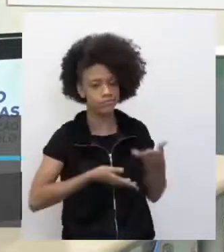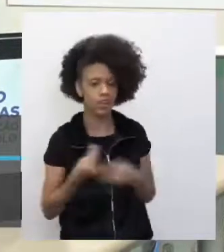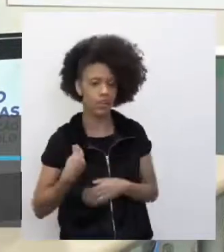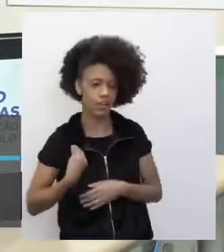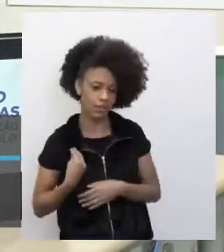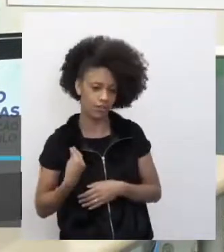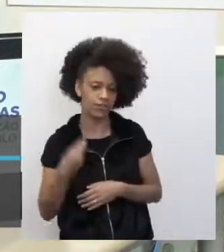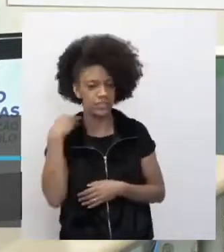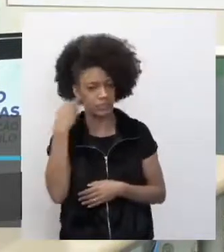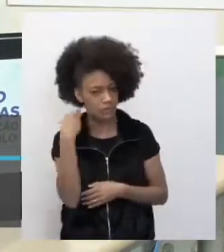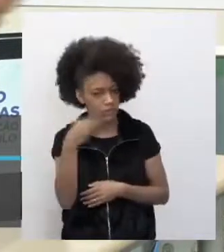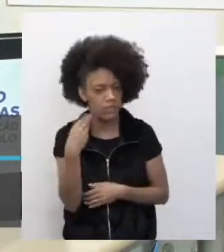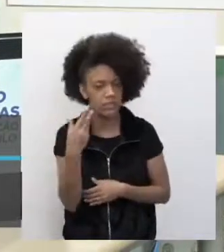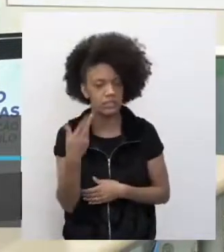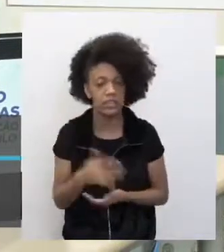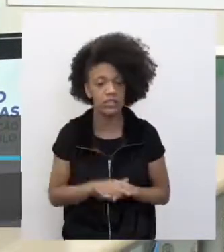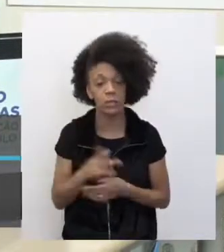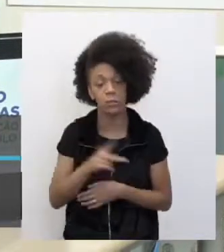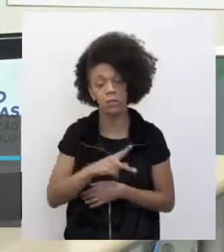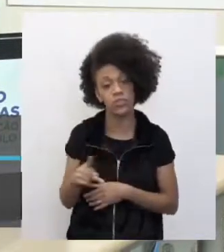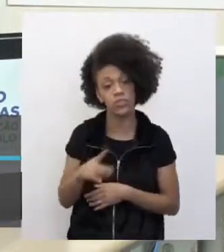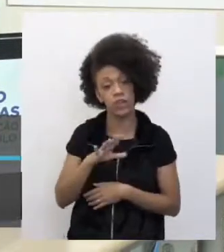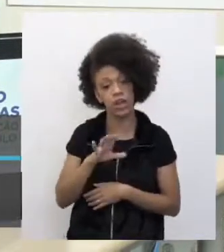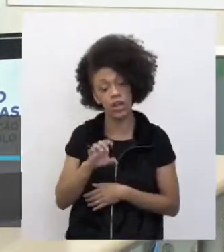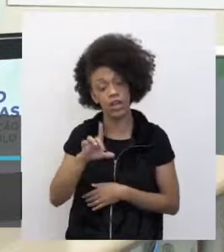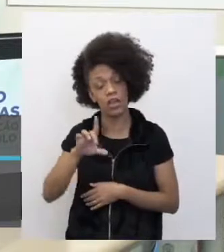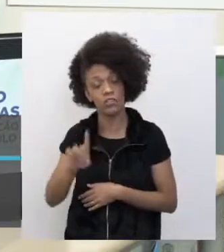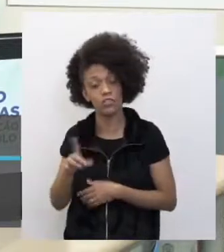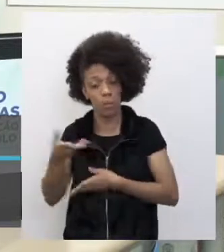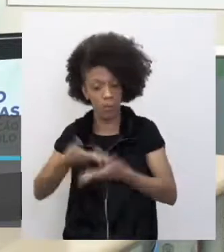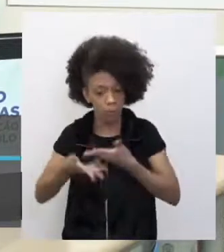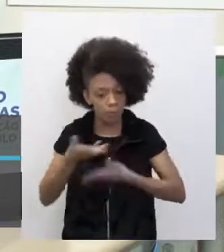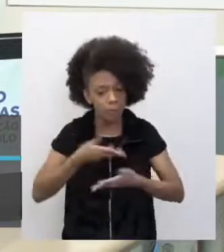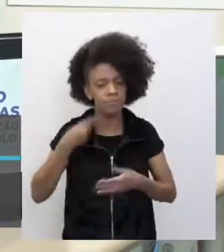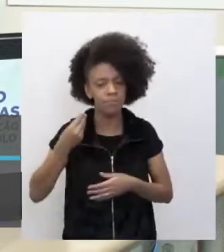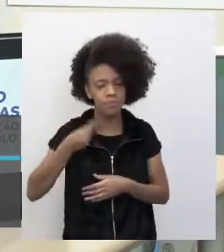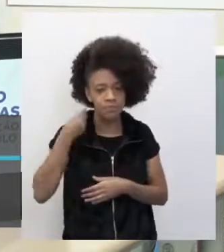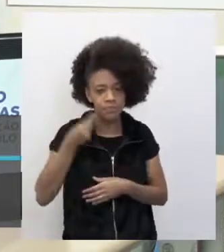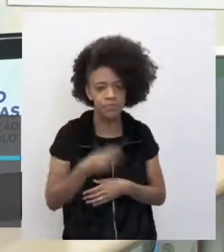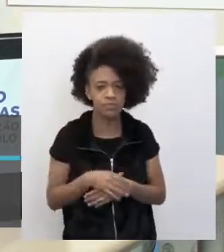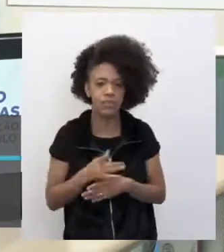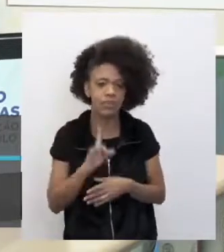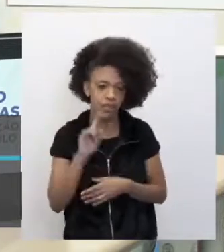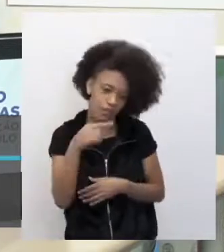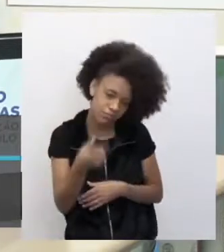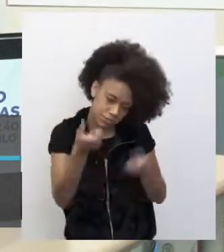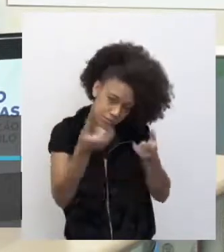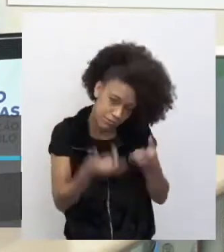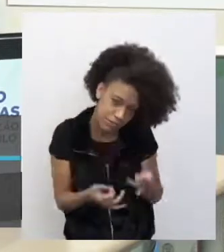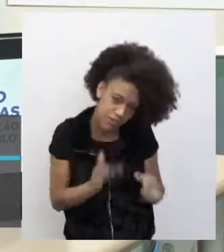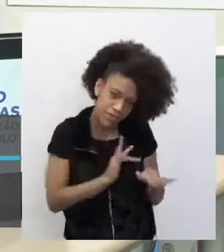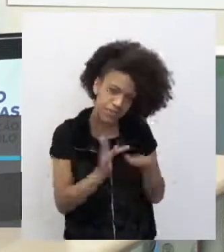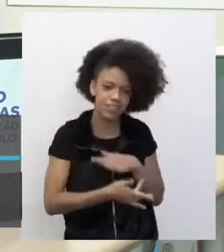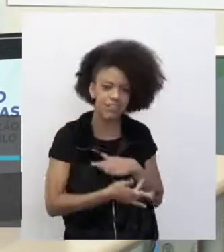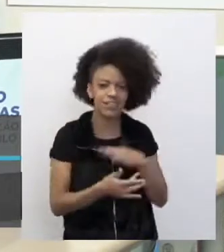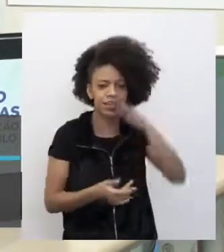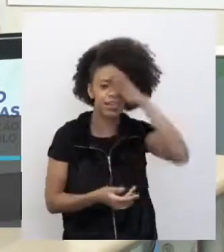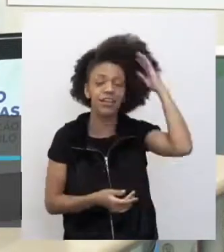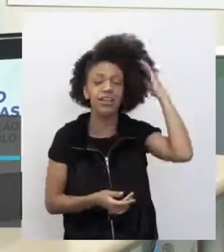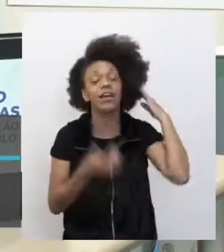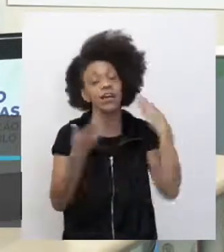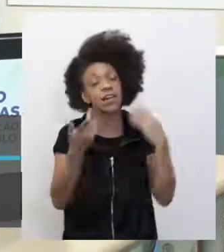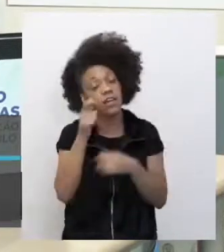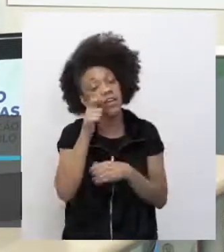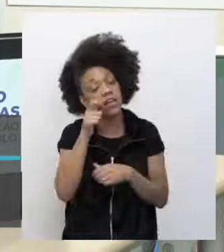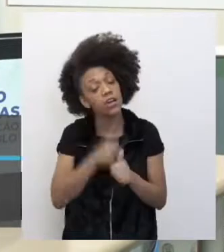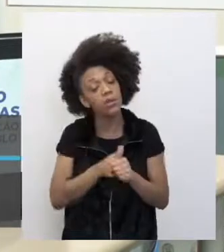com o Ed, e Ed compartilhando da vida dele comigo. Gente, um dia conto para vocês, até nas redes sociais, que quem me